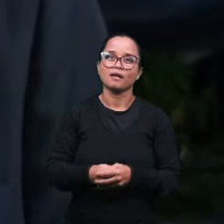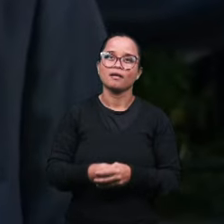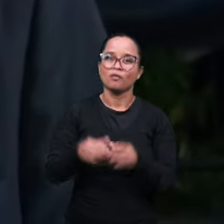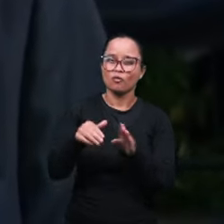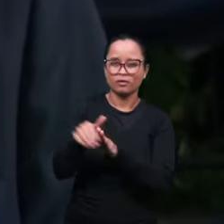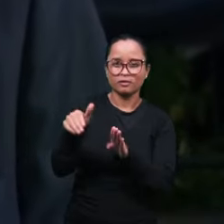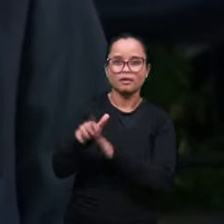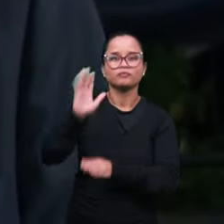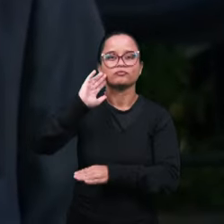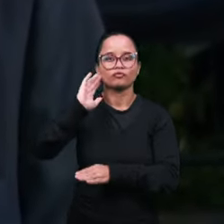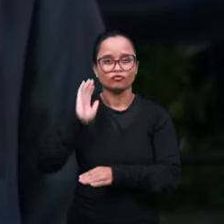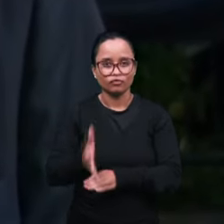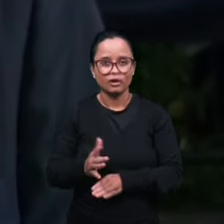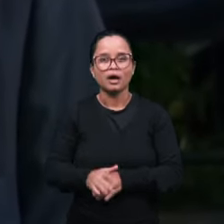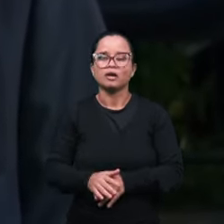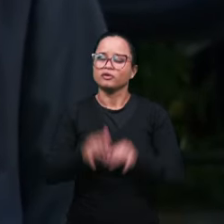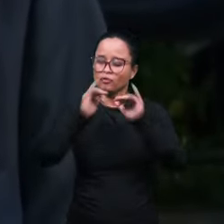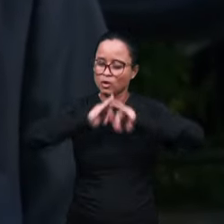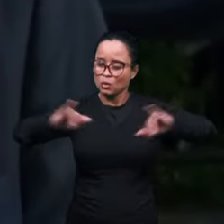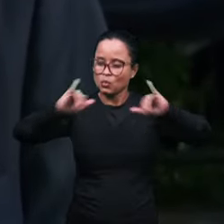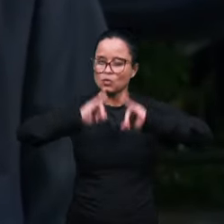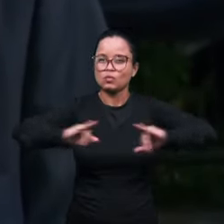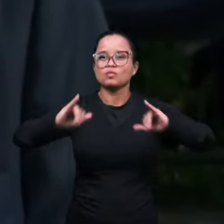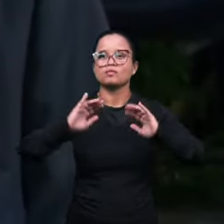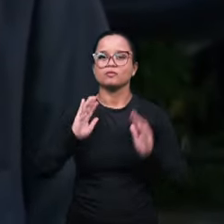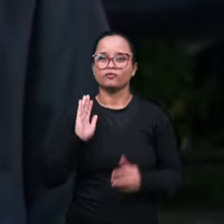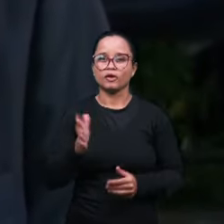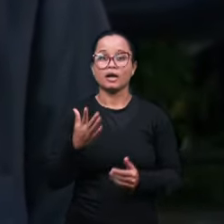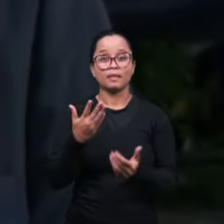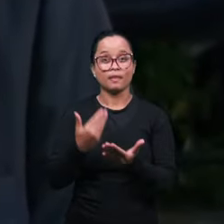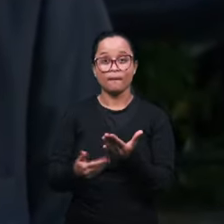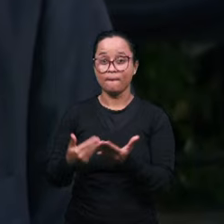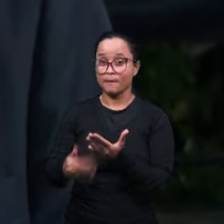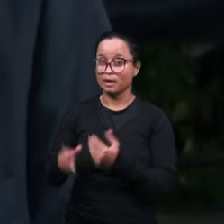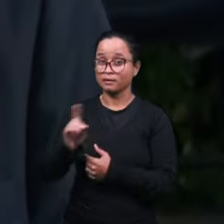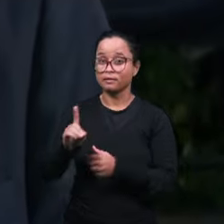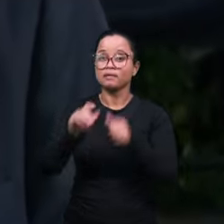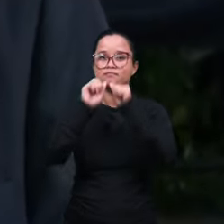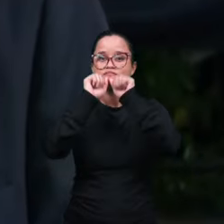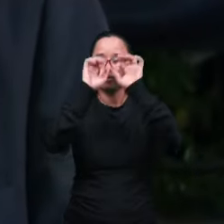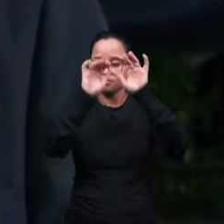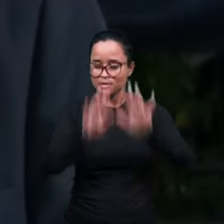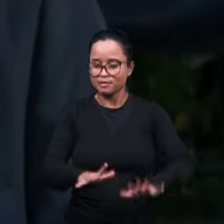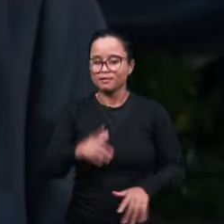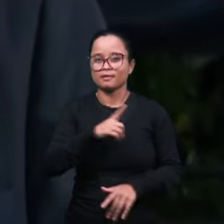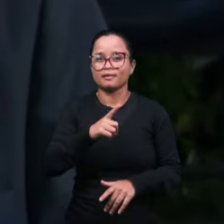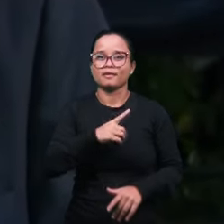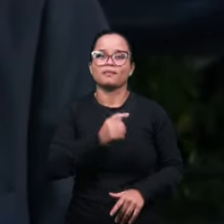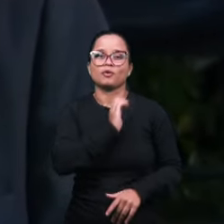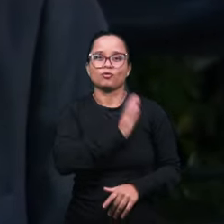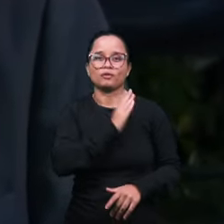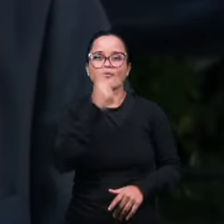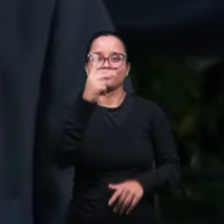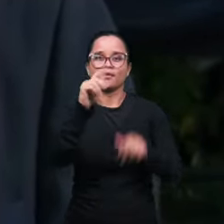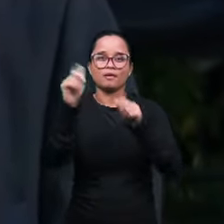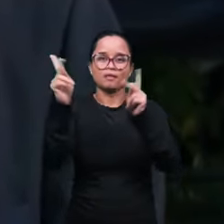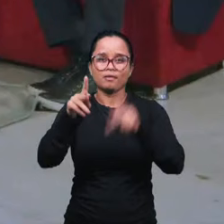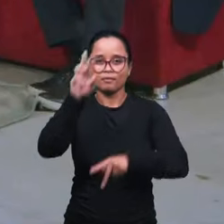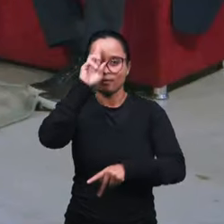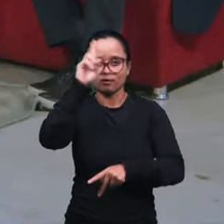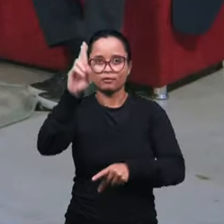dado, a palavra tem sido anunciada. Não perca, porque o Senhor tem uma bênção ainda maior para o seu coração. A paz do